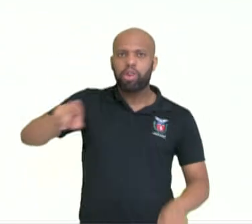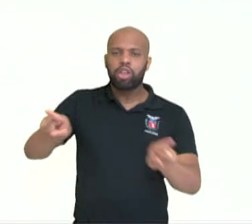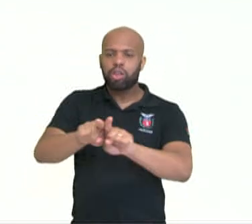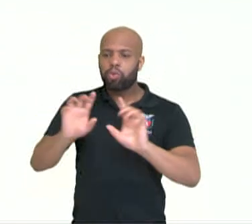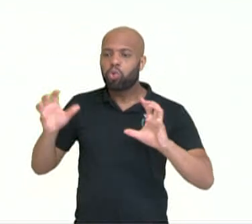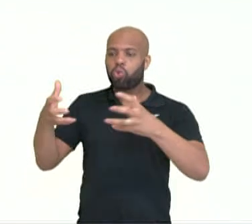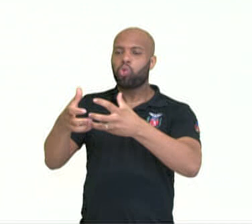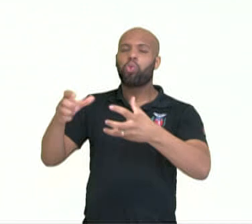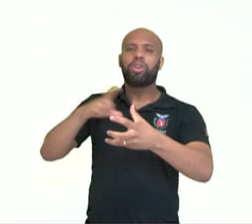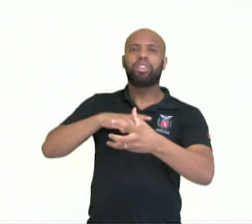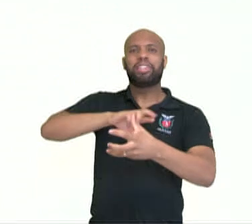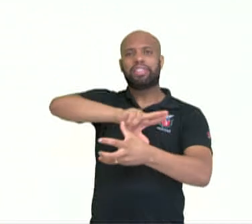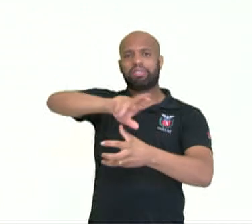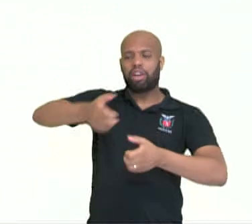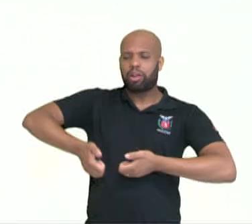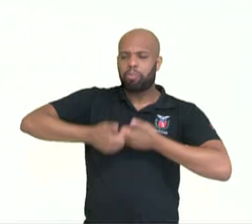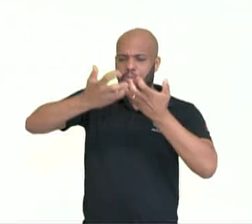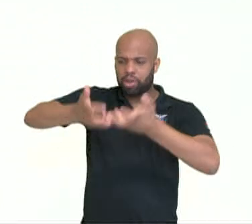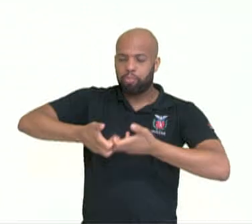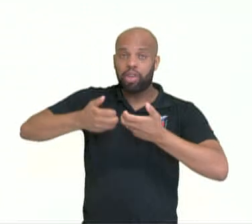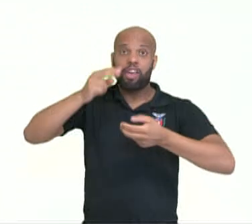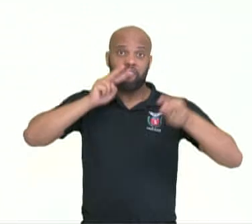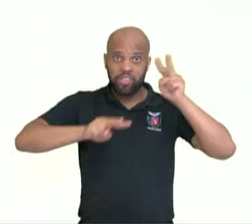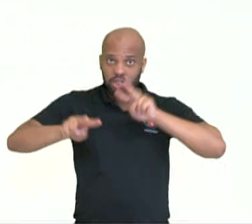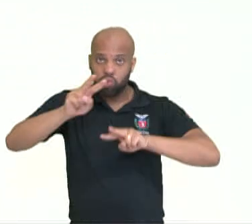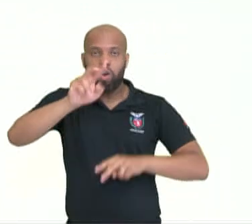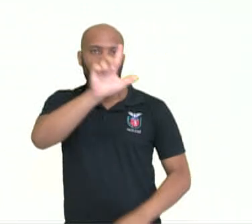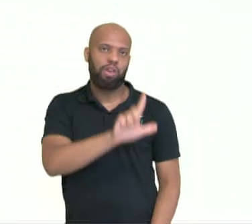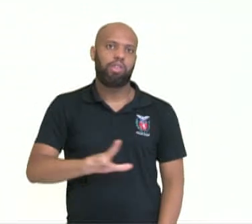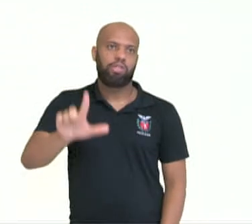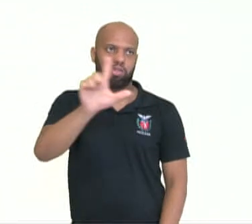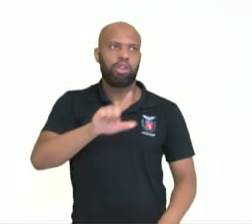com outras funções de expressão, visuais, literárias e